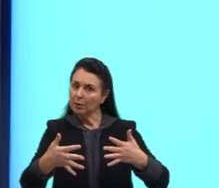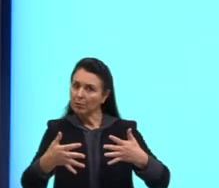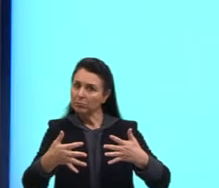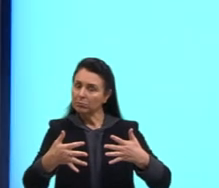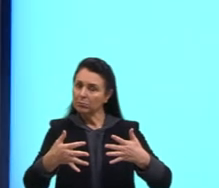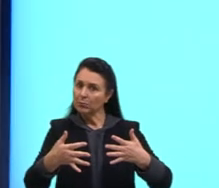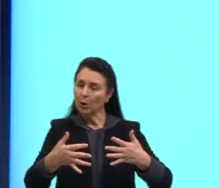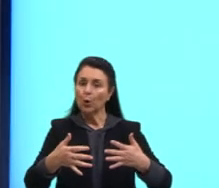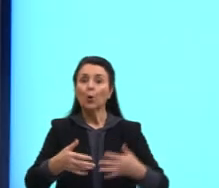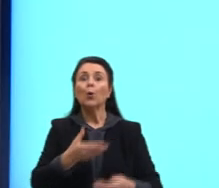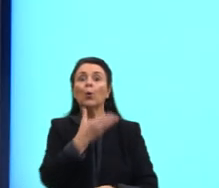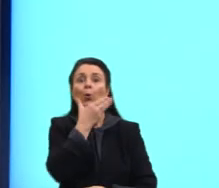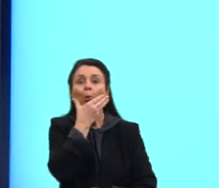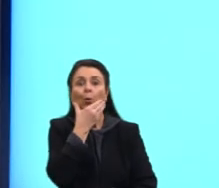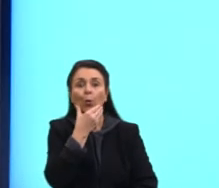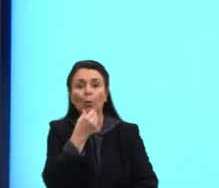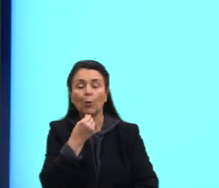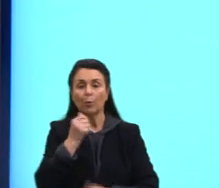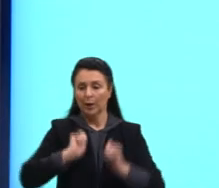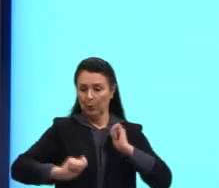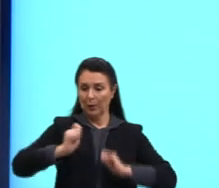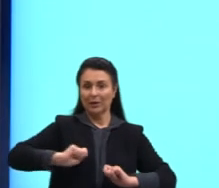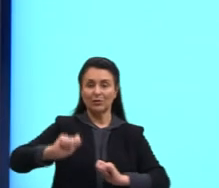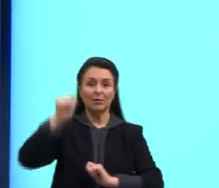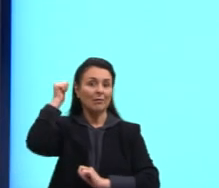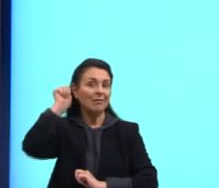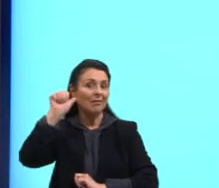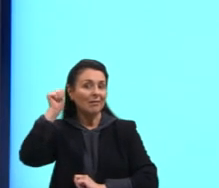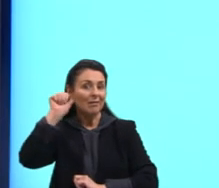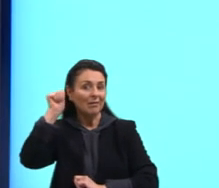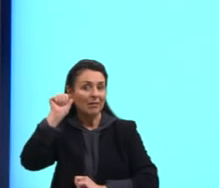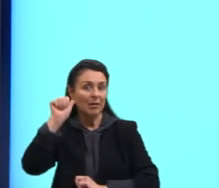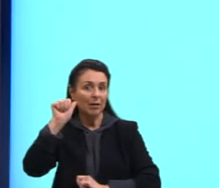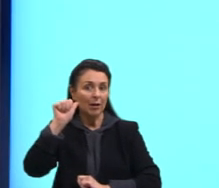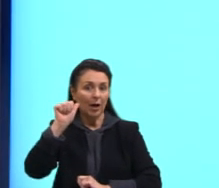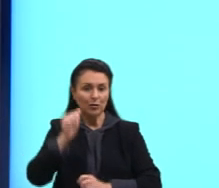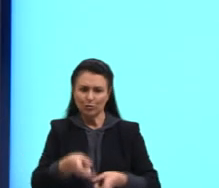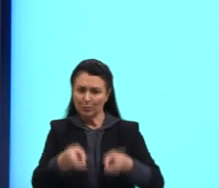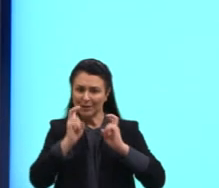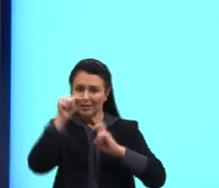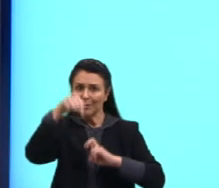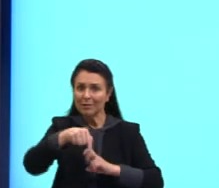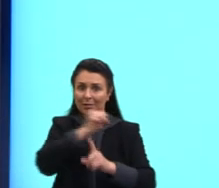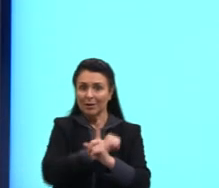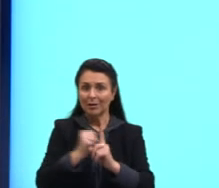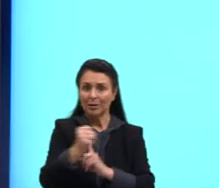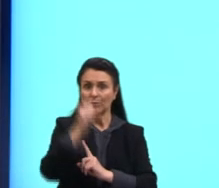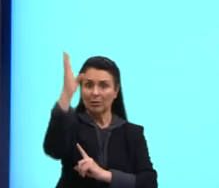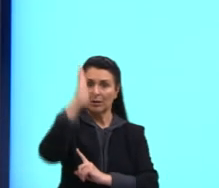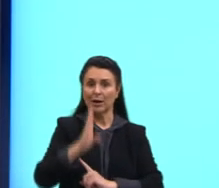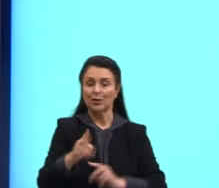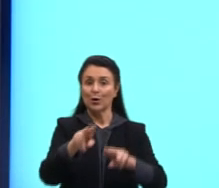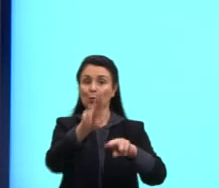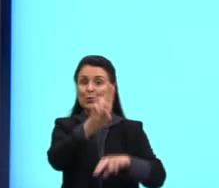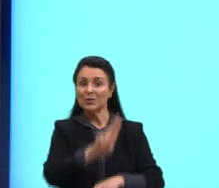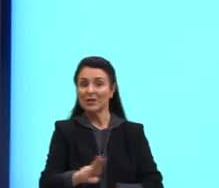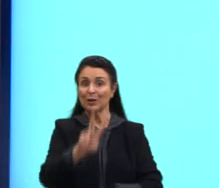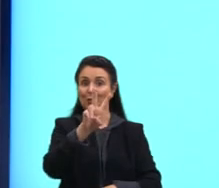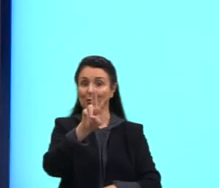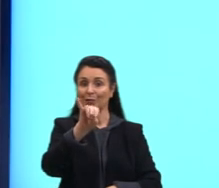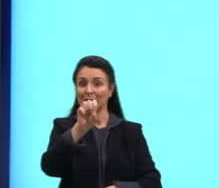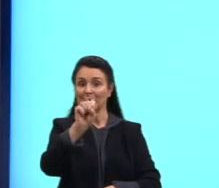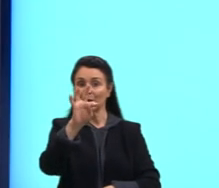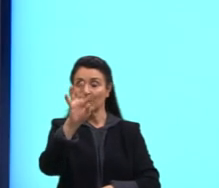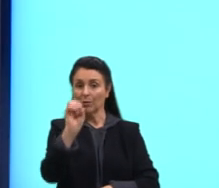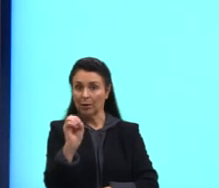ocorrido com o artista pode ser presenciado no corpo social brasileiro eu consigo estabelecer esse comparativo visto o que apesar de uma